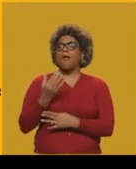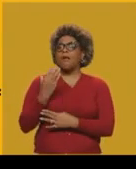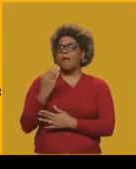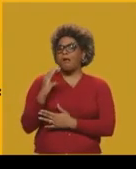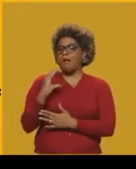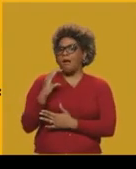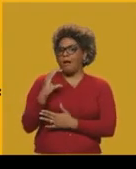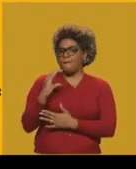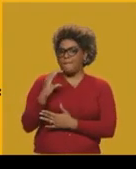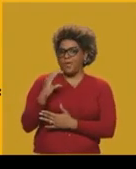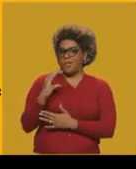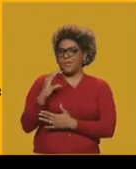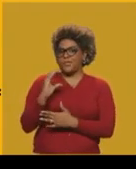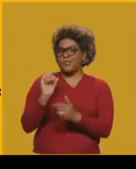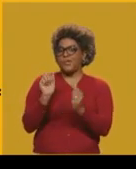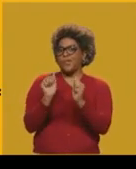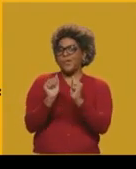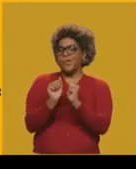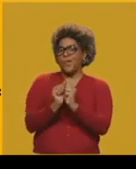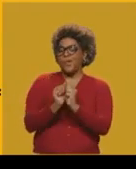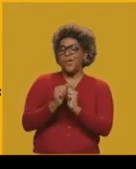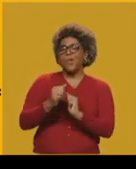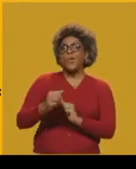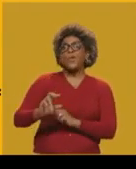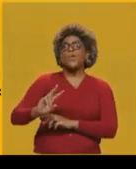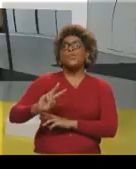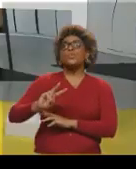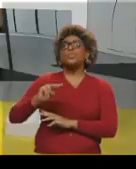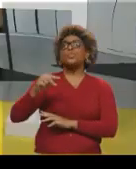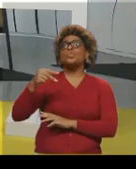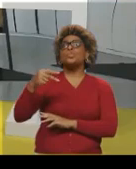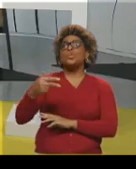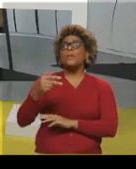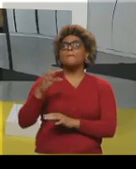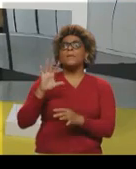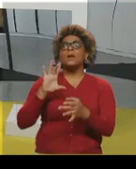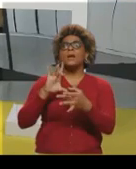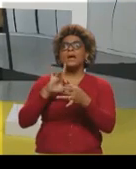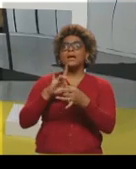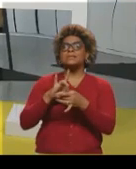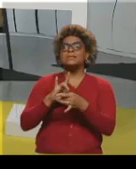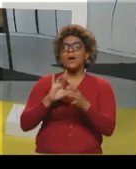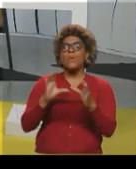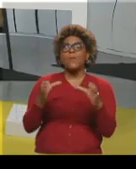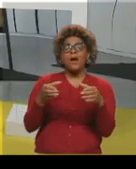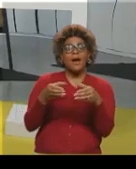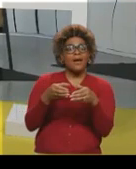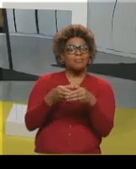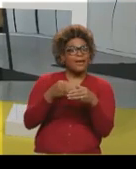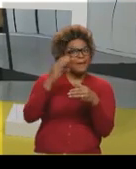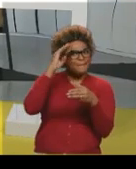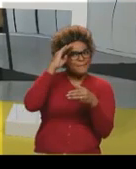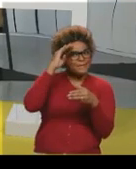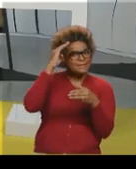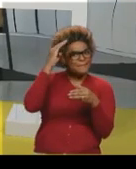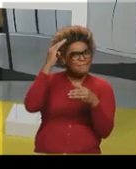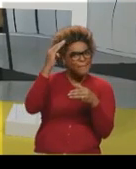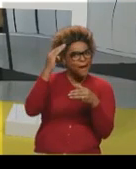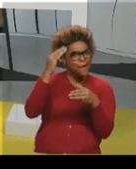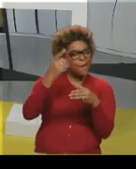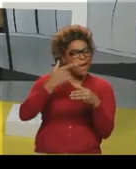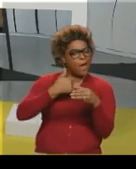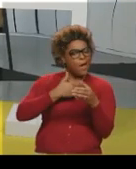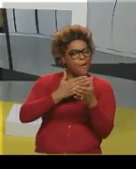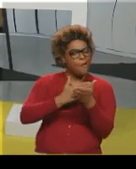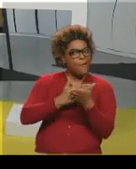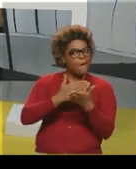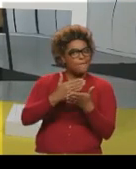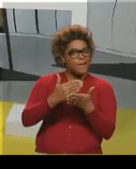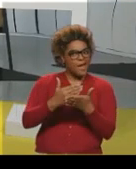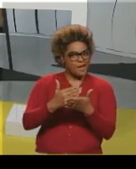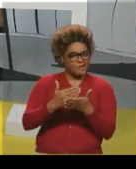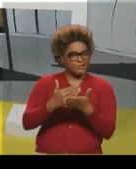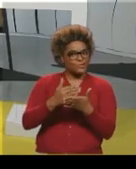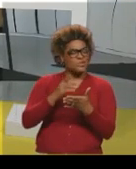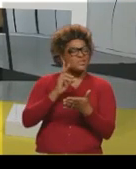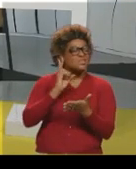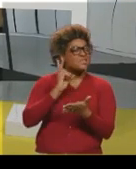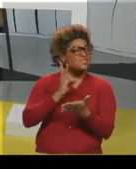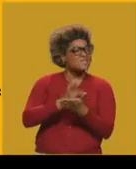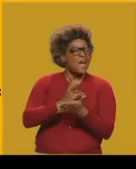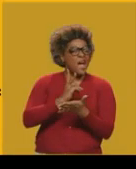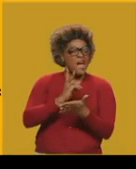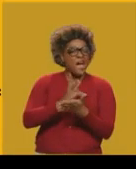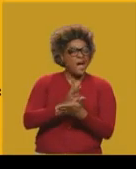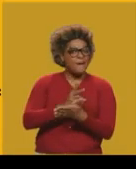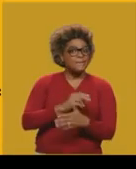ligação fique na cadeia principal. Então, se começarmos da direita para a esquerda, vamos ter CH3,